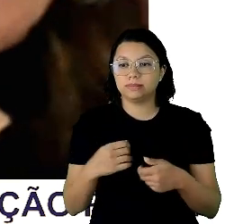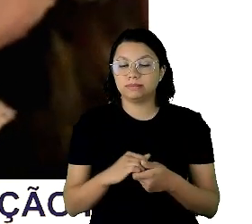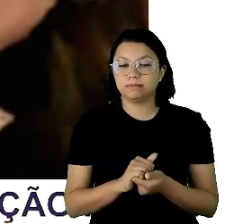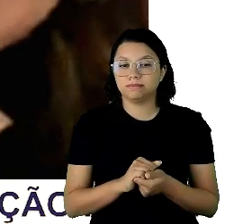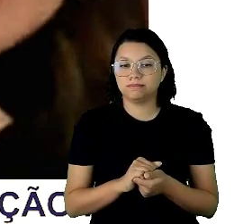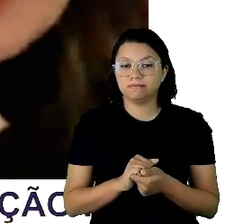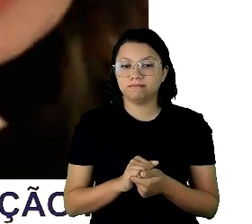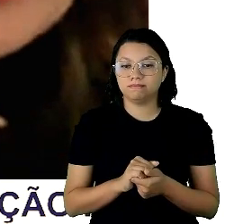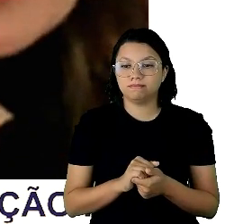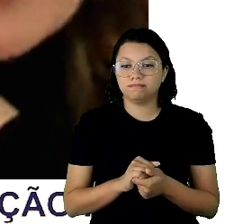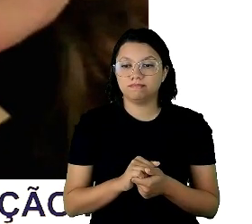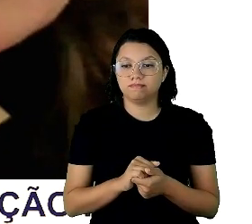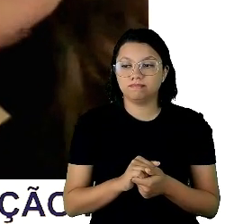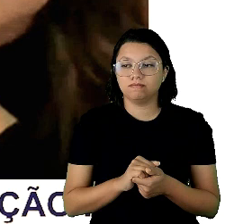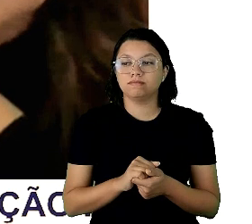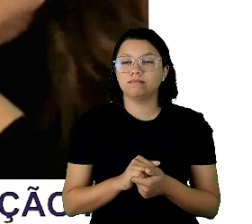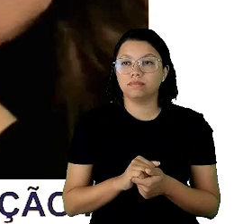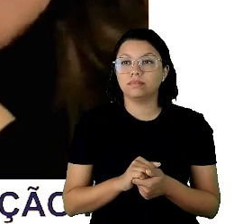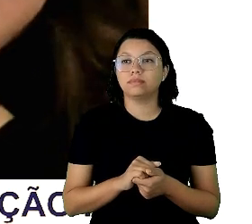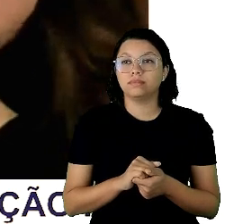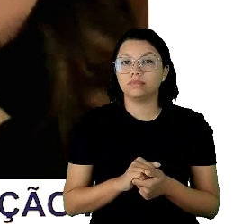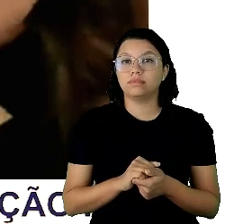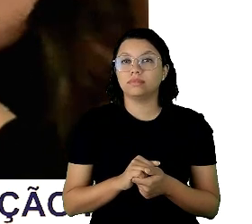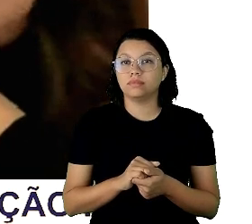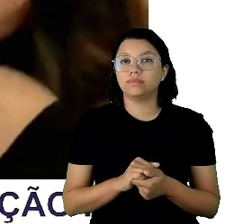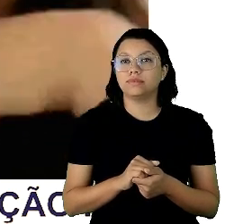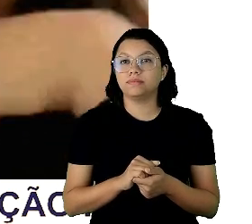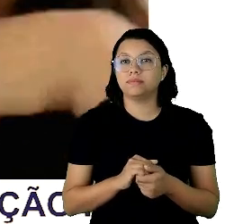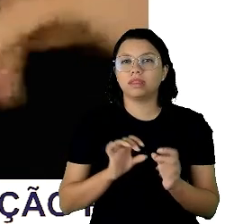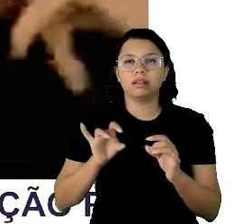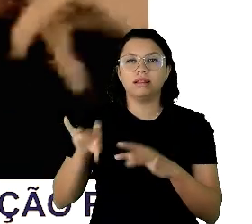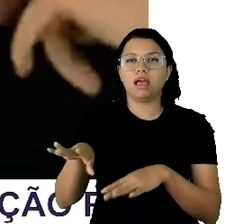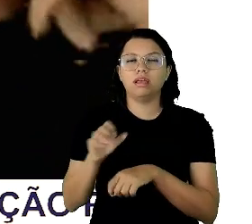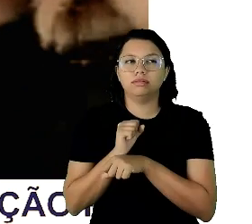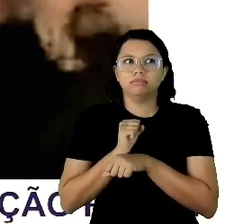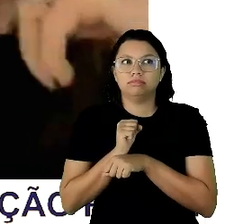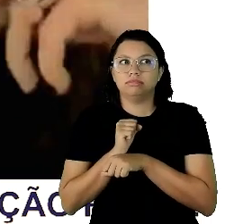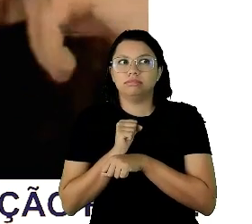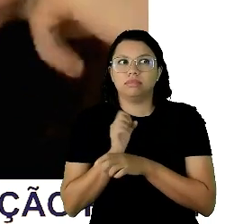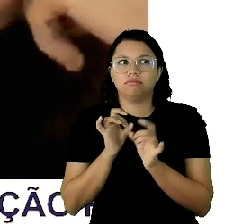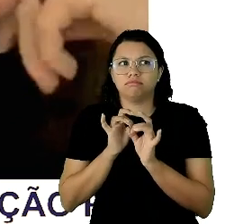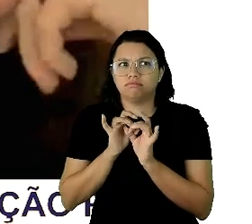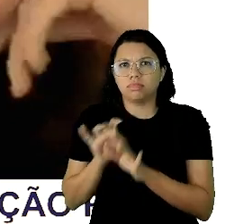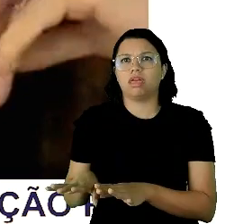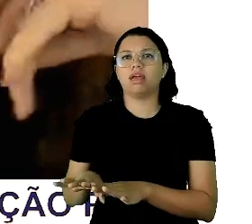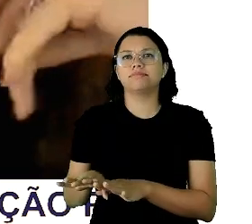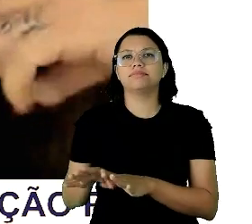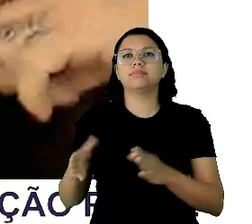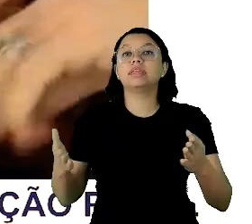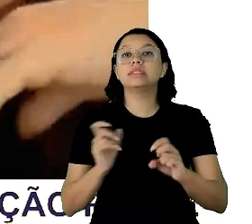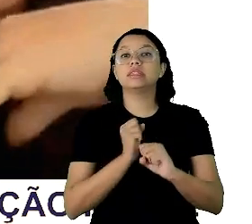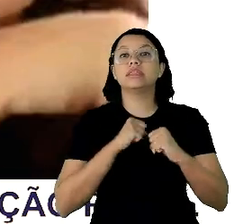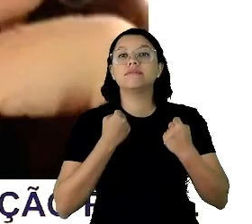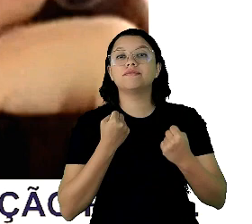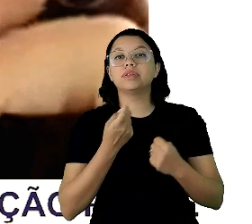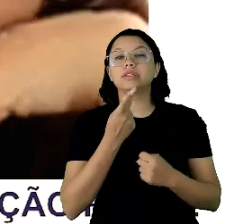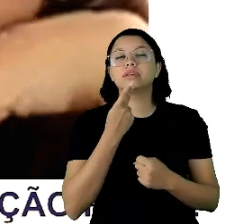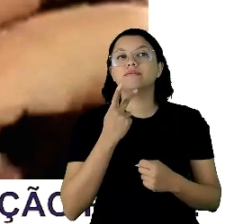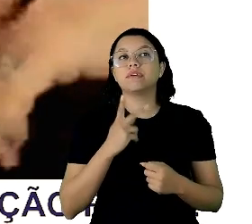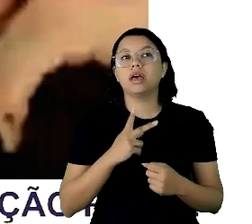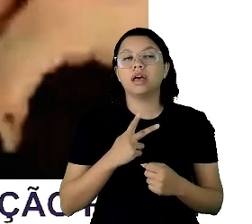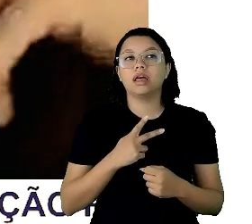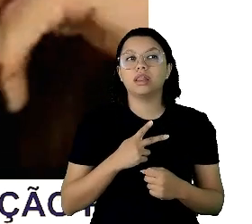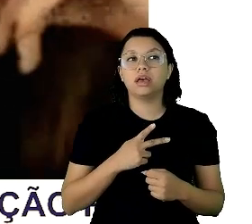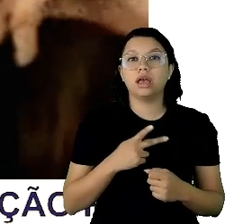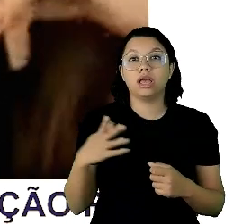deixar a paralisia de lado, talvez, e... É lógico, essa defesa que eu digo, a gente tem que ponderar, né? Se a pessoa